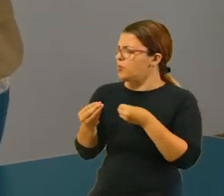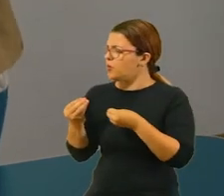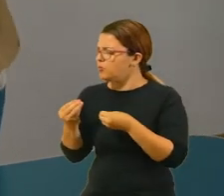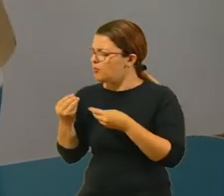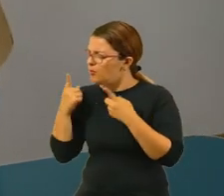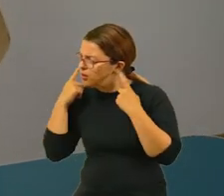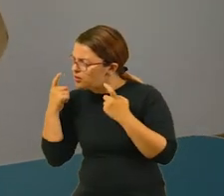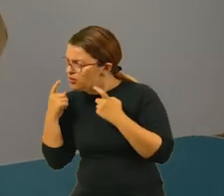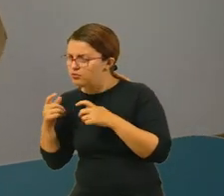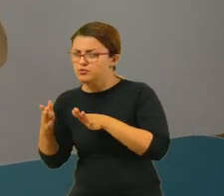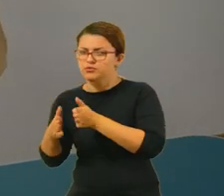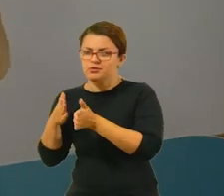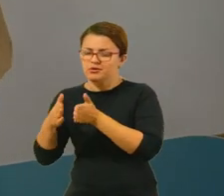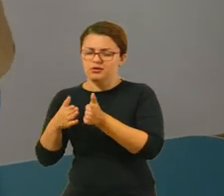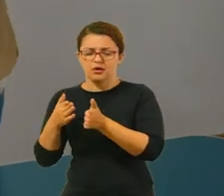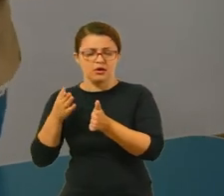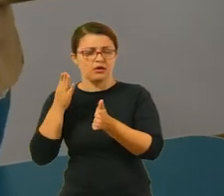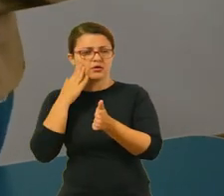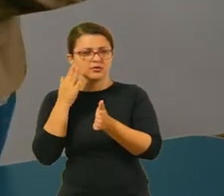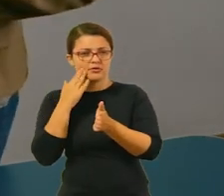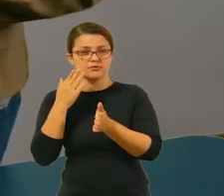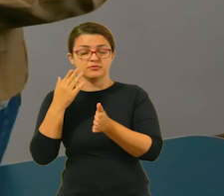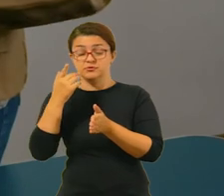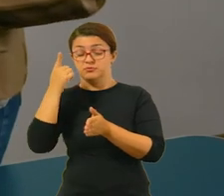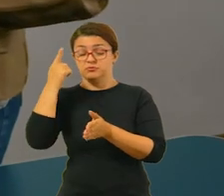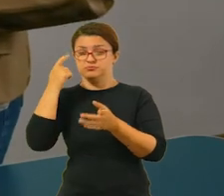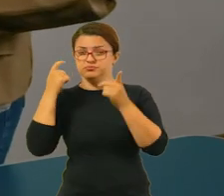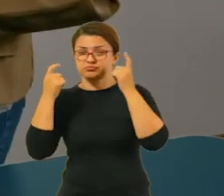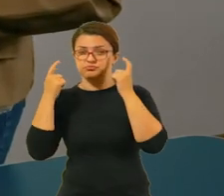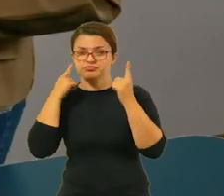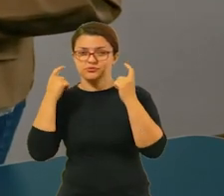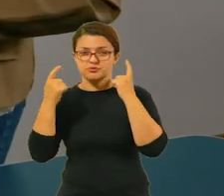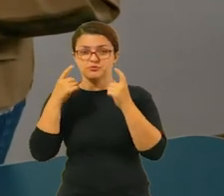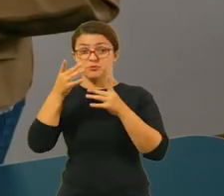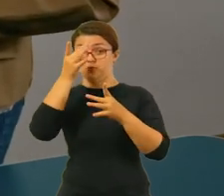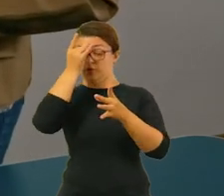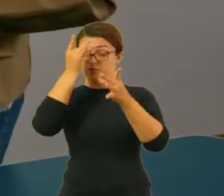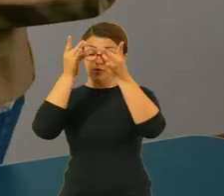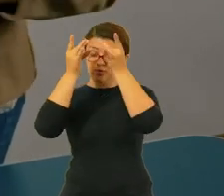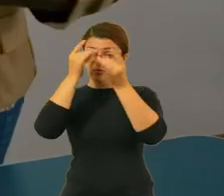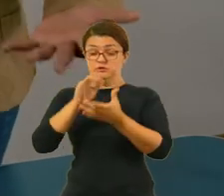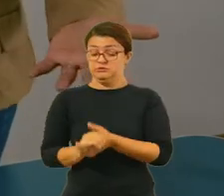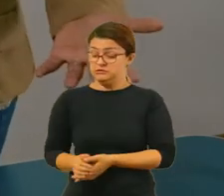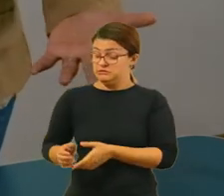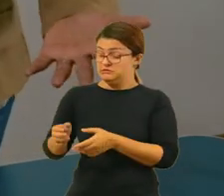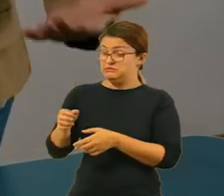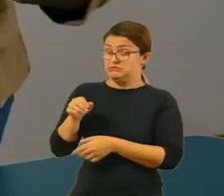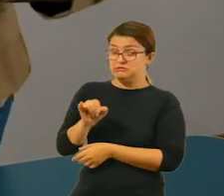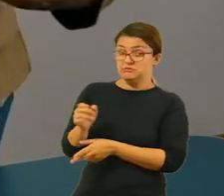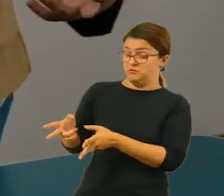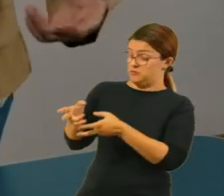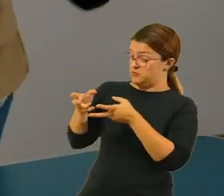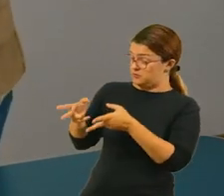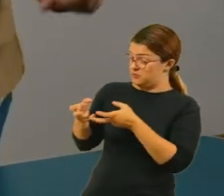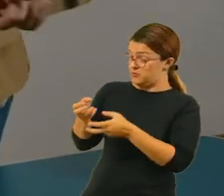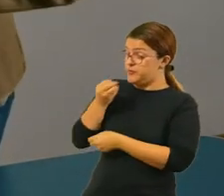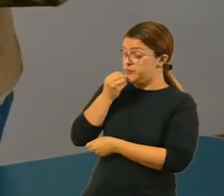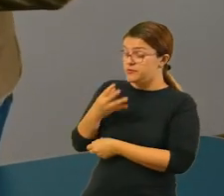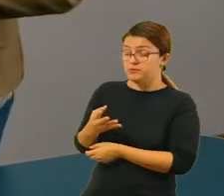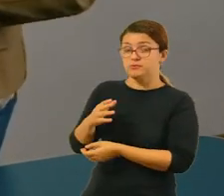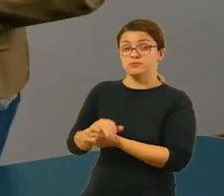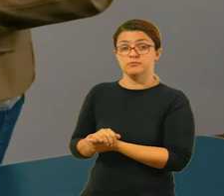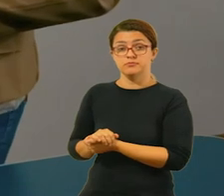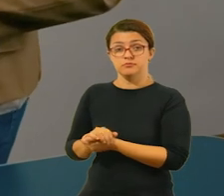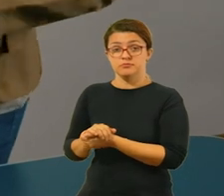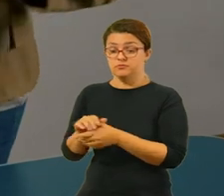para que a criança já vá criando uma memória daquilo que ela vai fazer. Se você perceber que a criança está andando bem, você pode